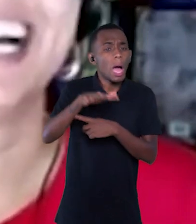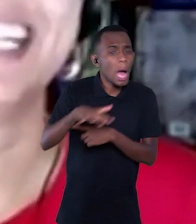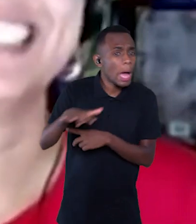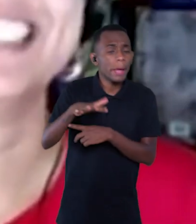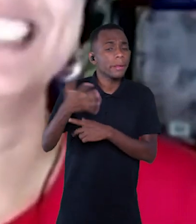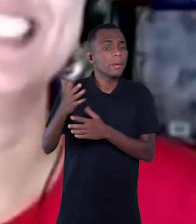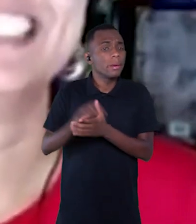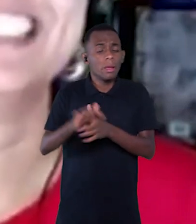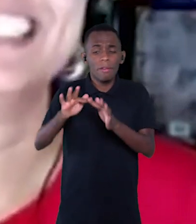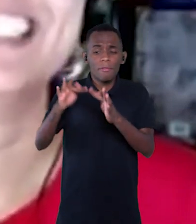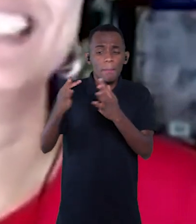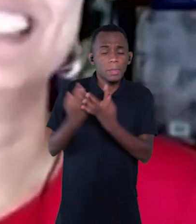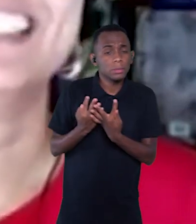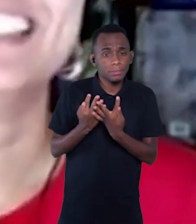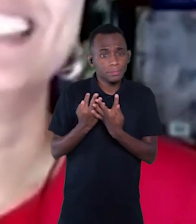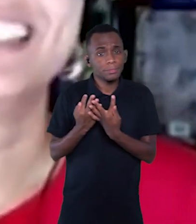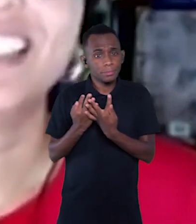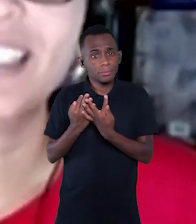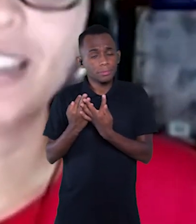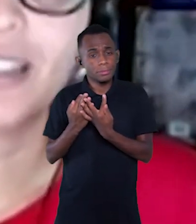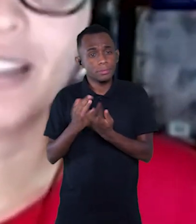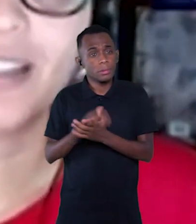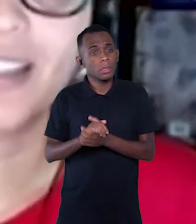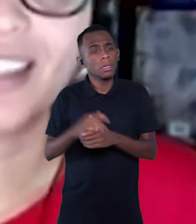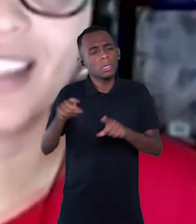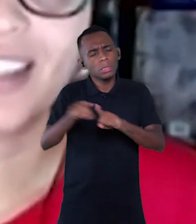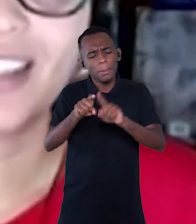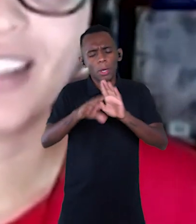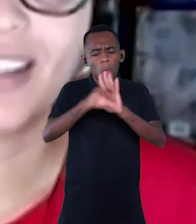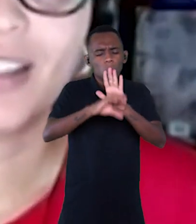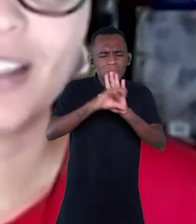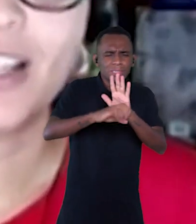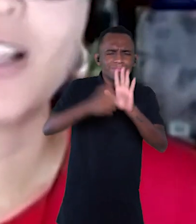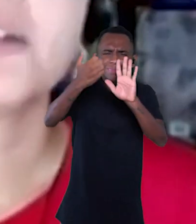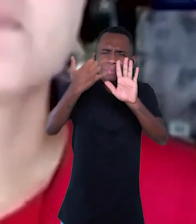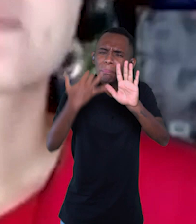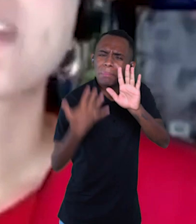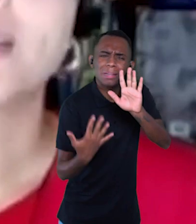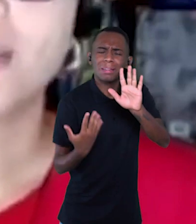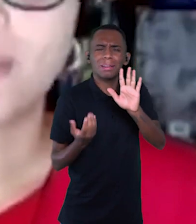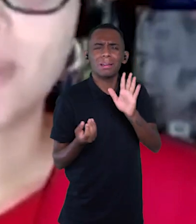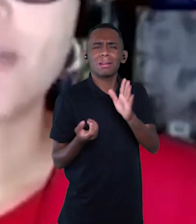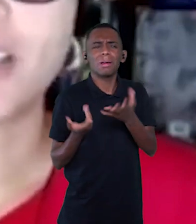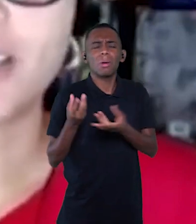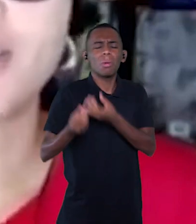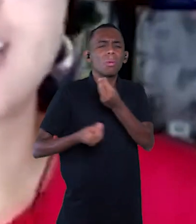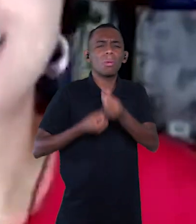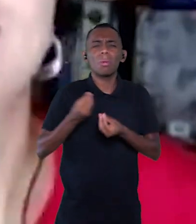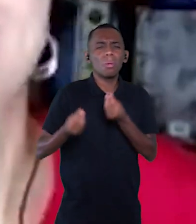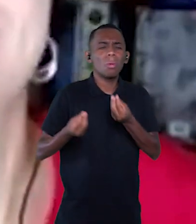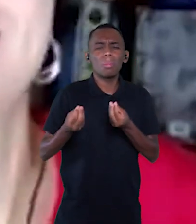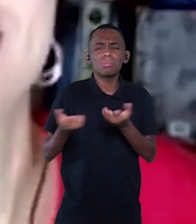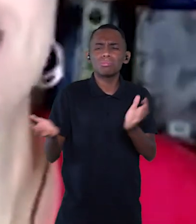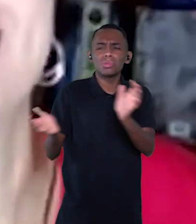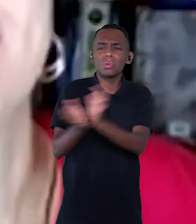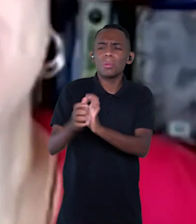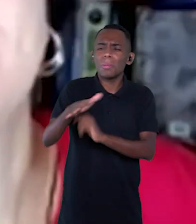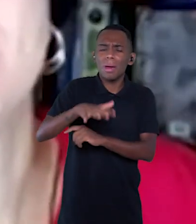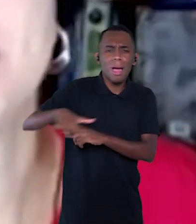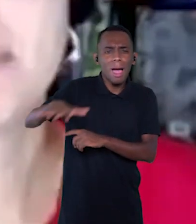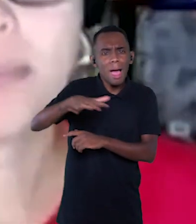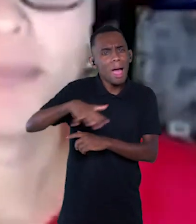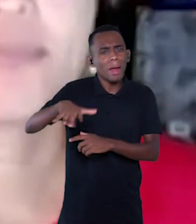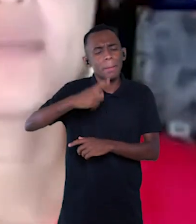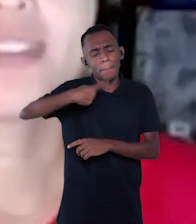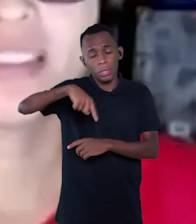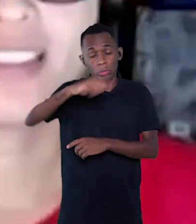ser uma médica de família? E pedir para você conceituar um pouco também, assim, né, essa categoria da medicina,